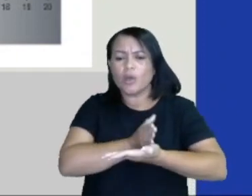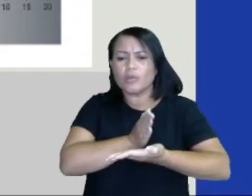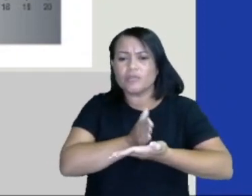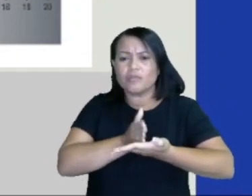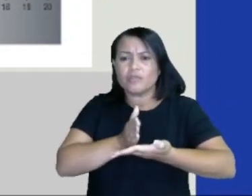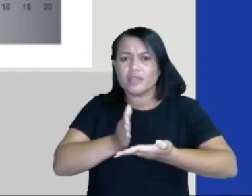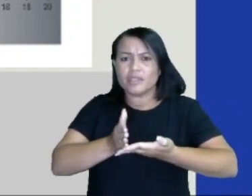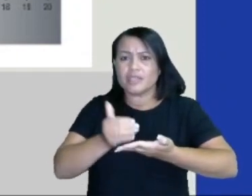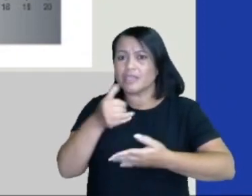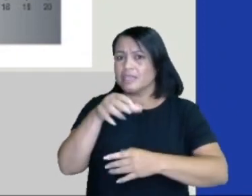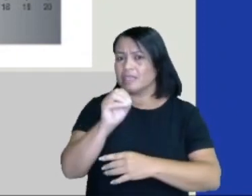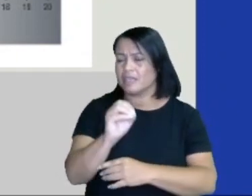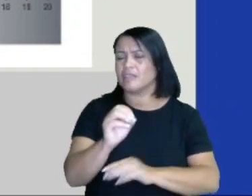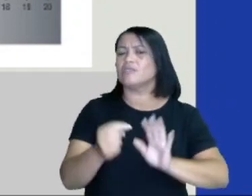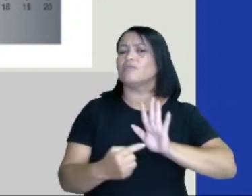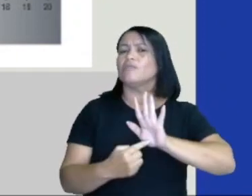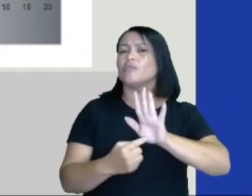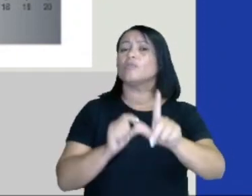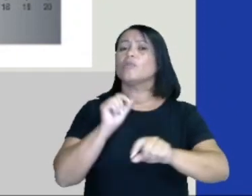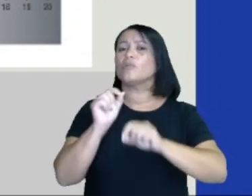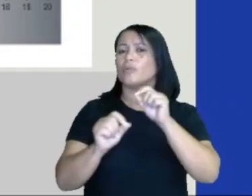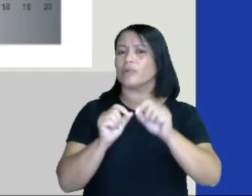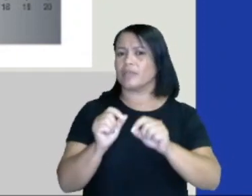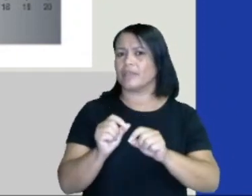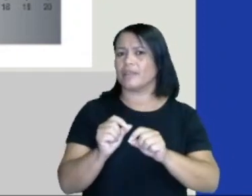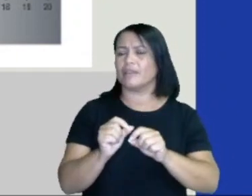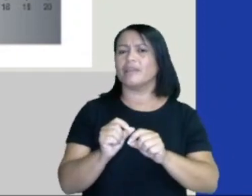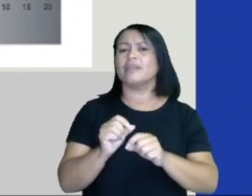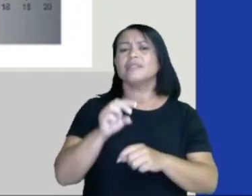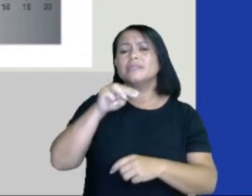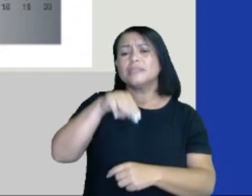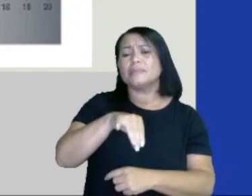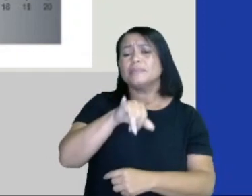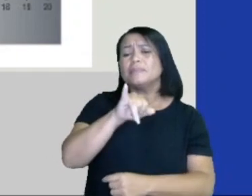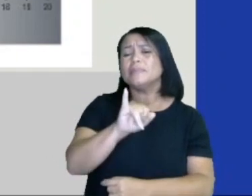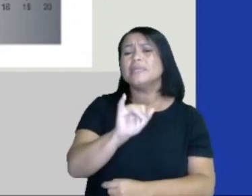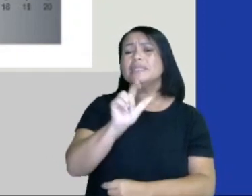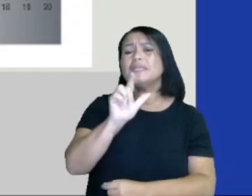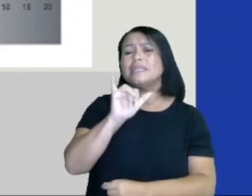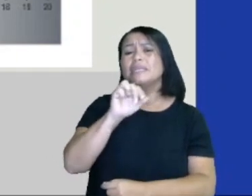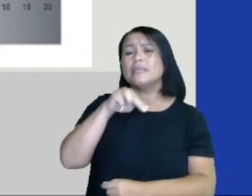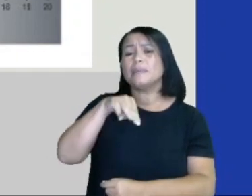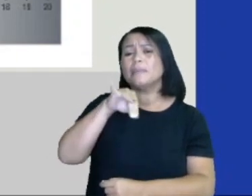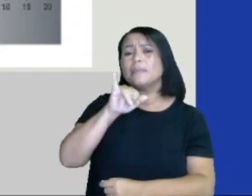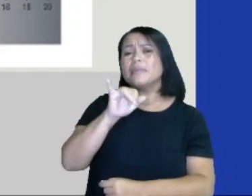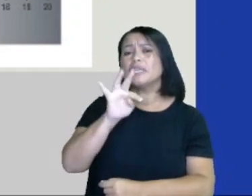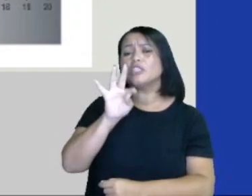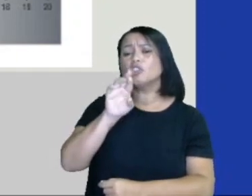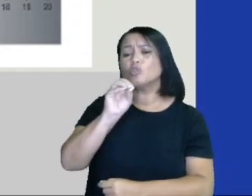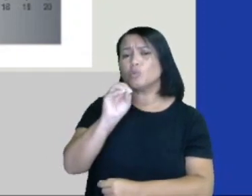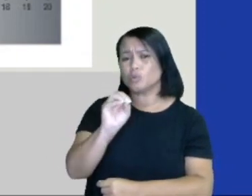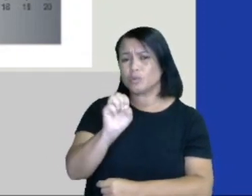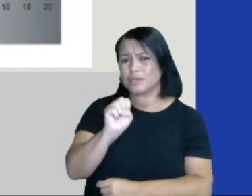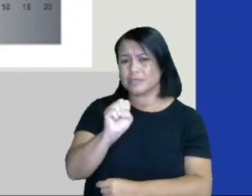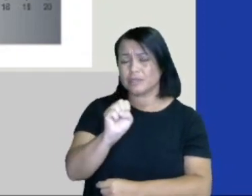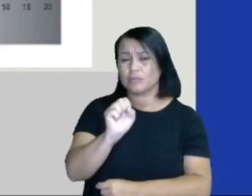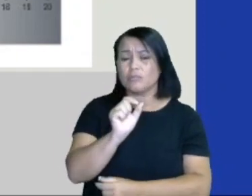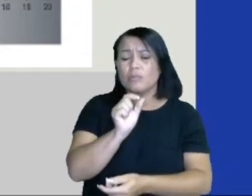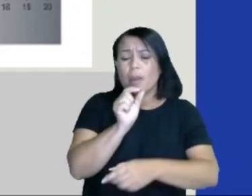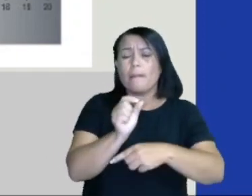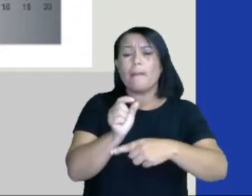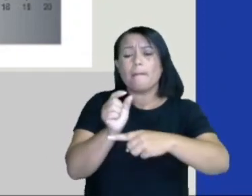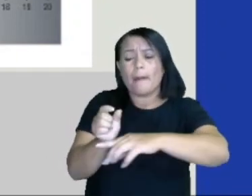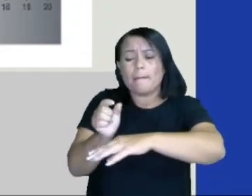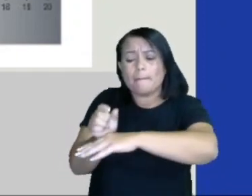partes, você vai ter uma representação de milímetros. Então, cada 10 milímetros que